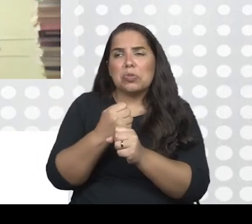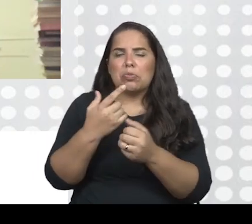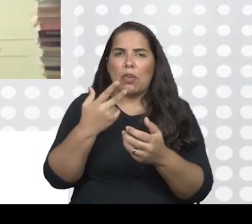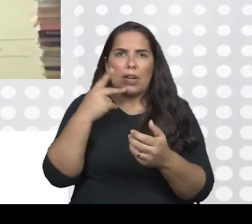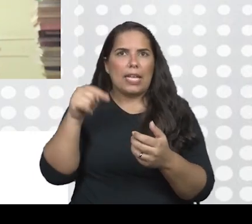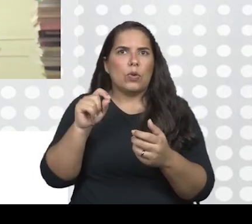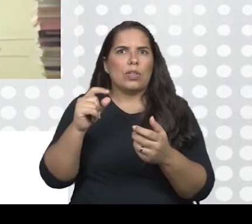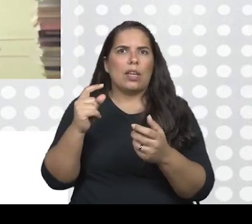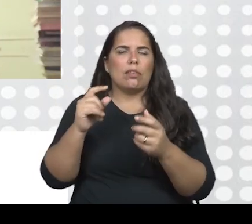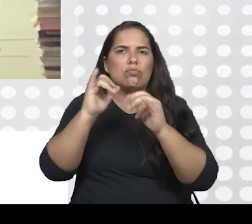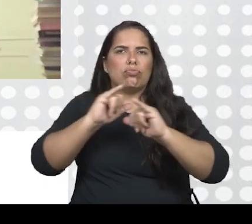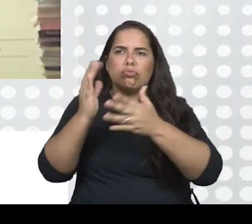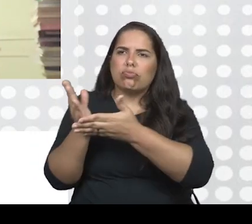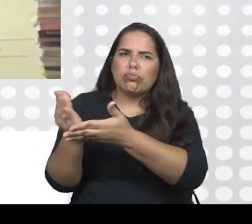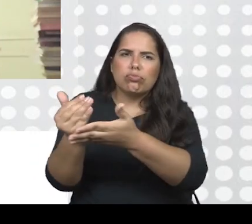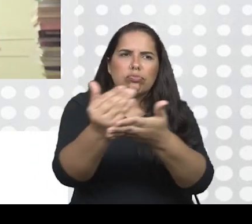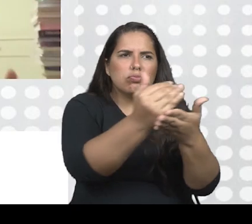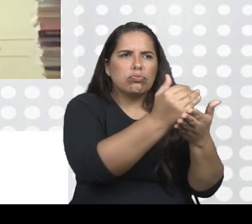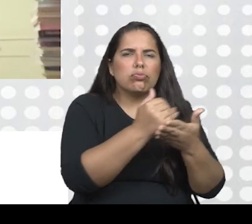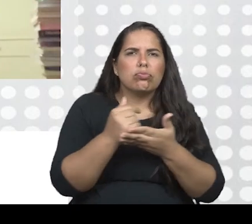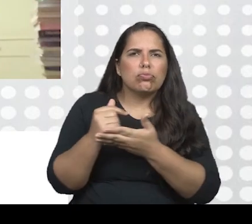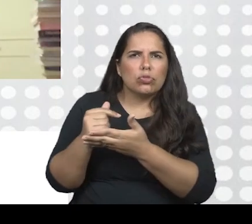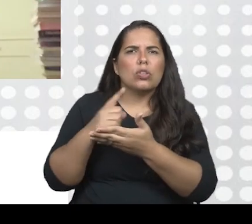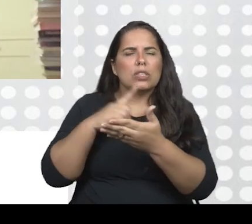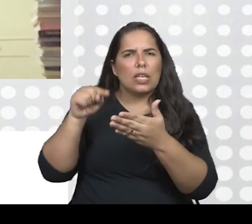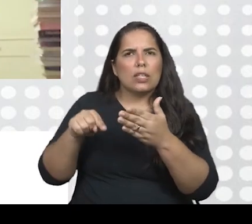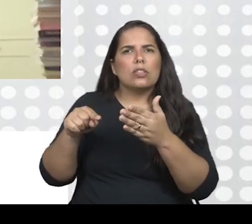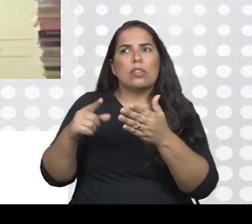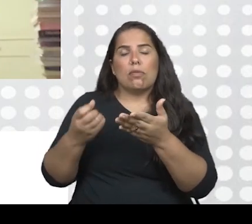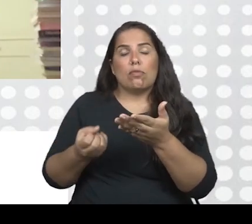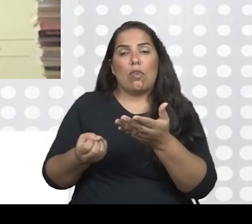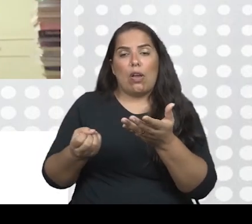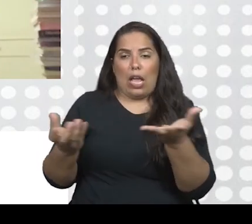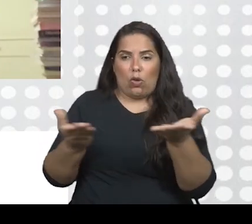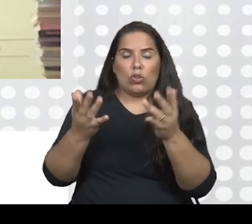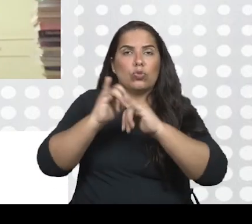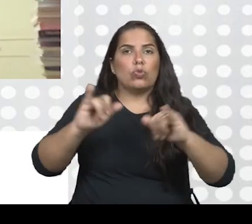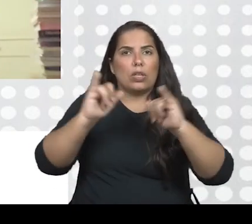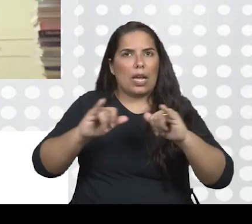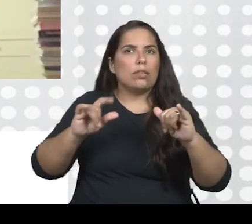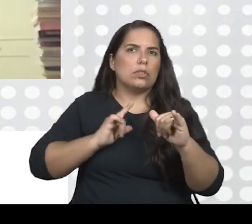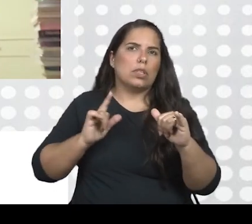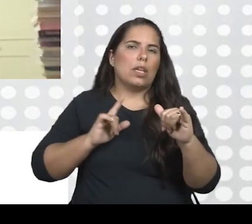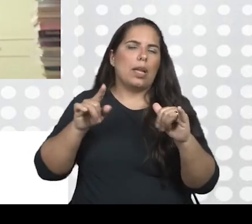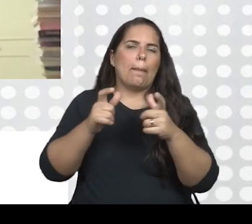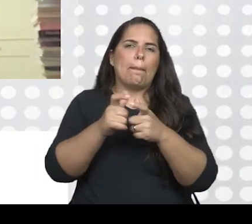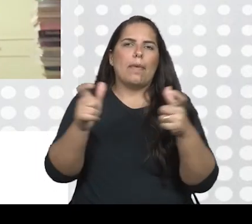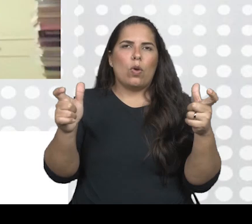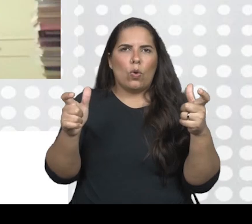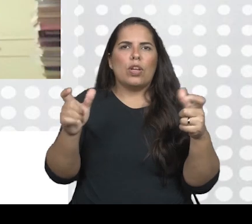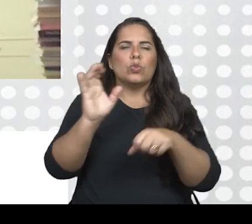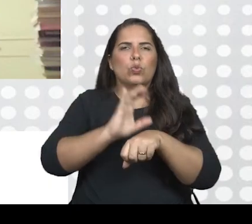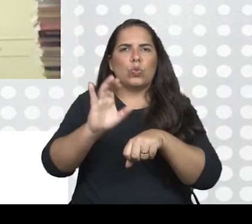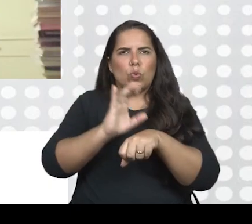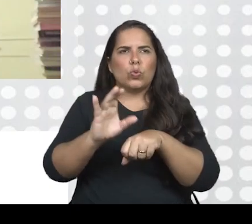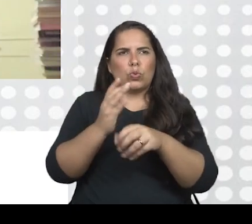não estou trazendo os dados do Parfor Equidade, que acabou de ser divulgado, e a maioria dos